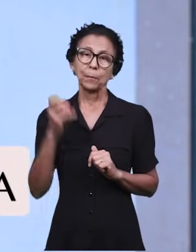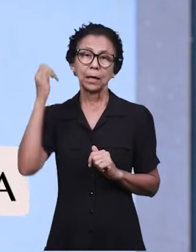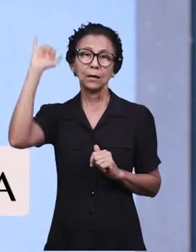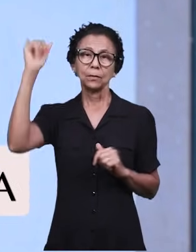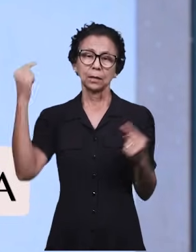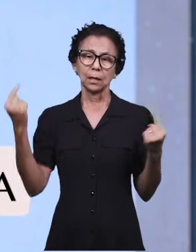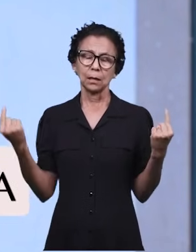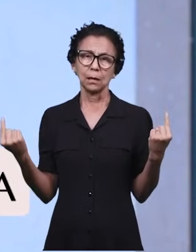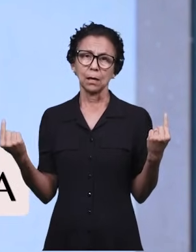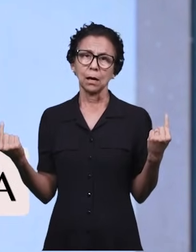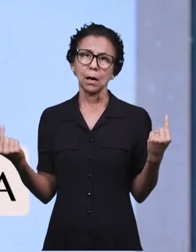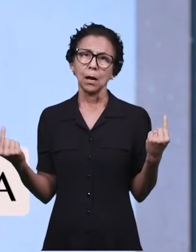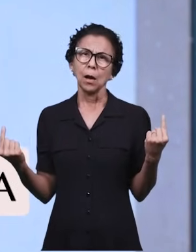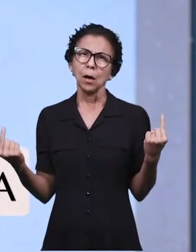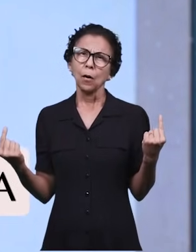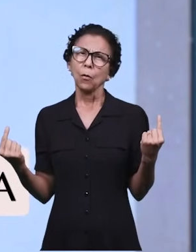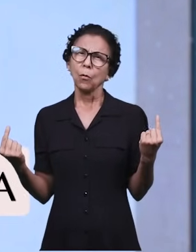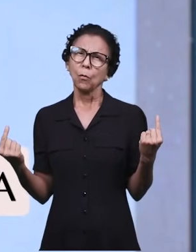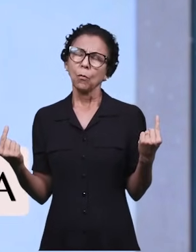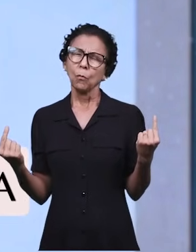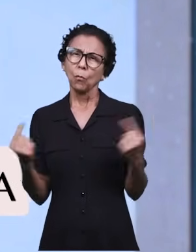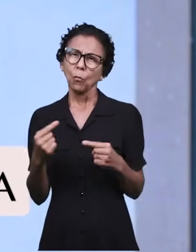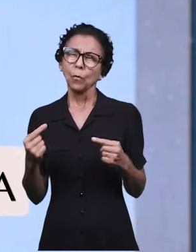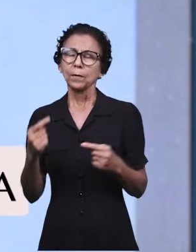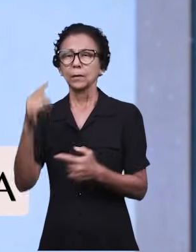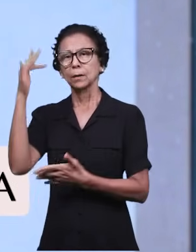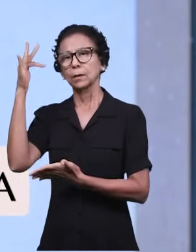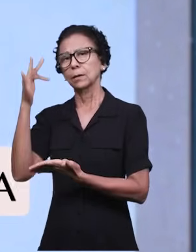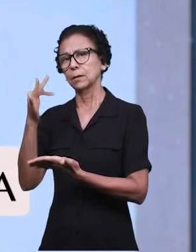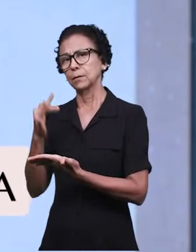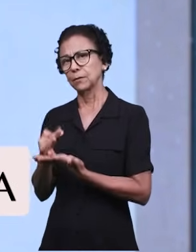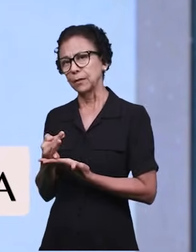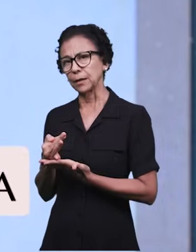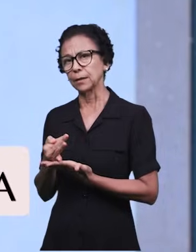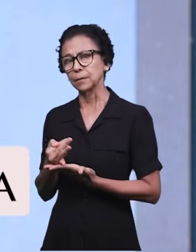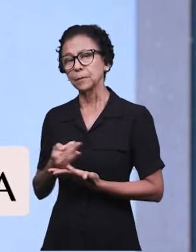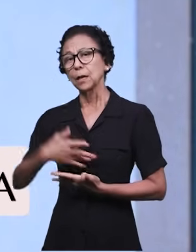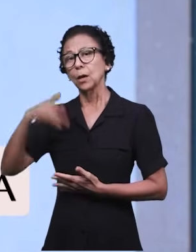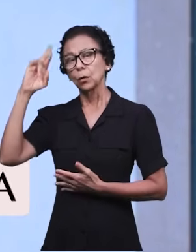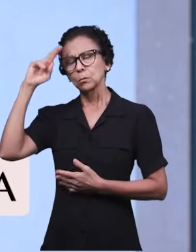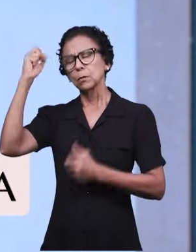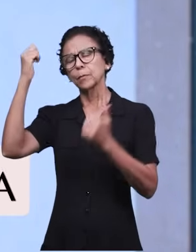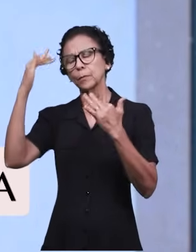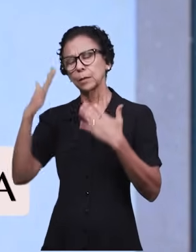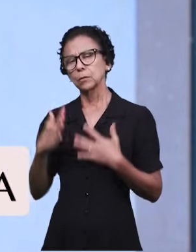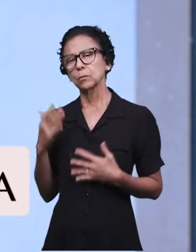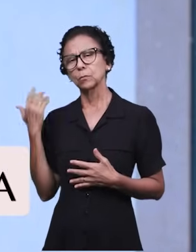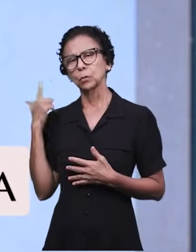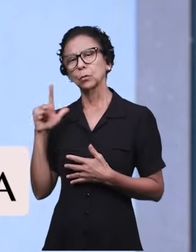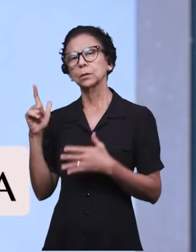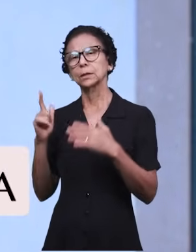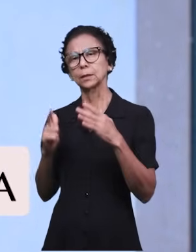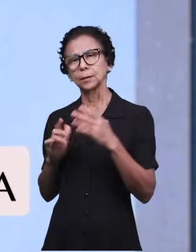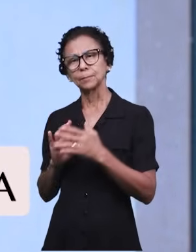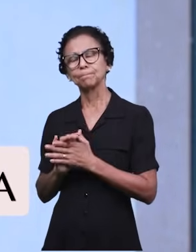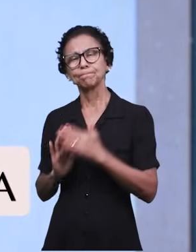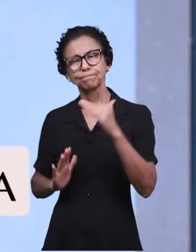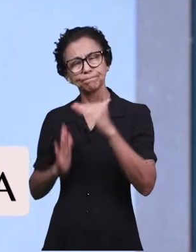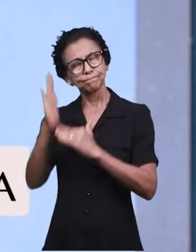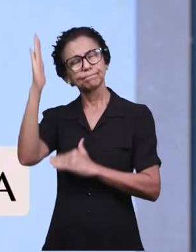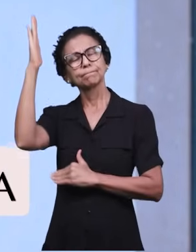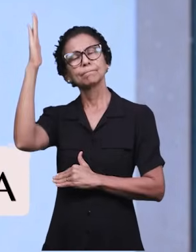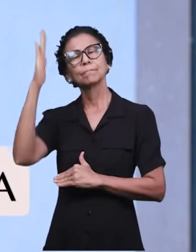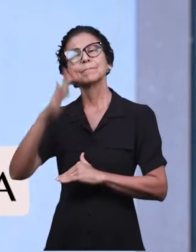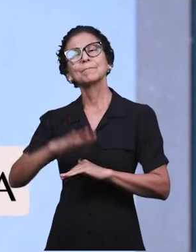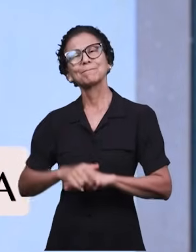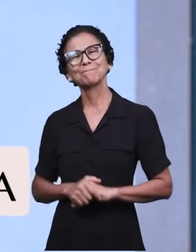o Senhor abençoou e eu progredi na carreira e cheguei ao final da carreira. E isso